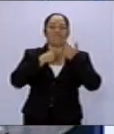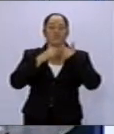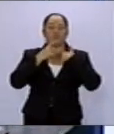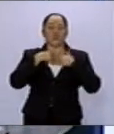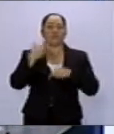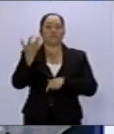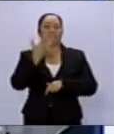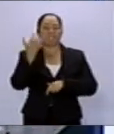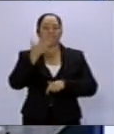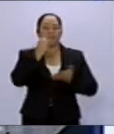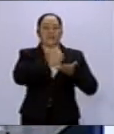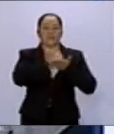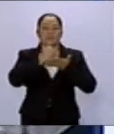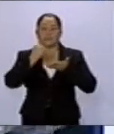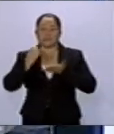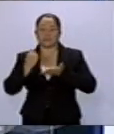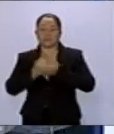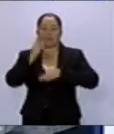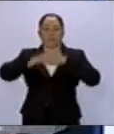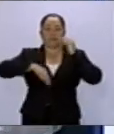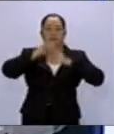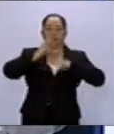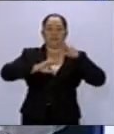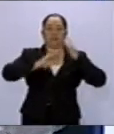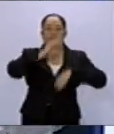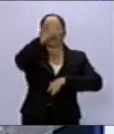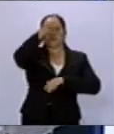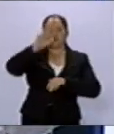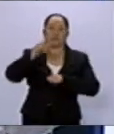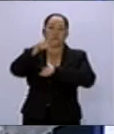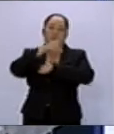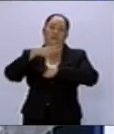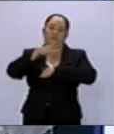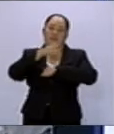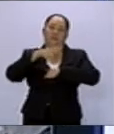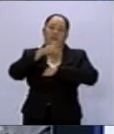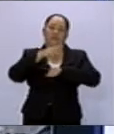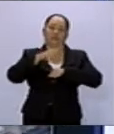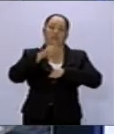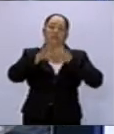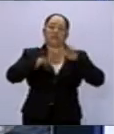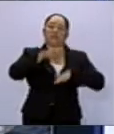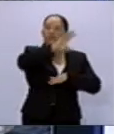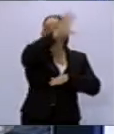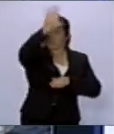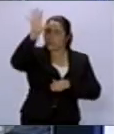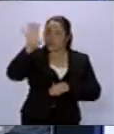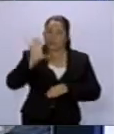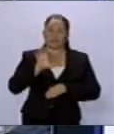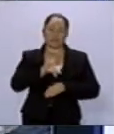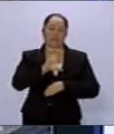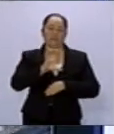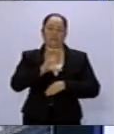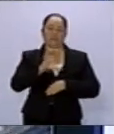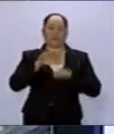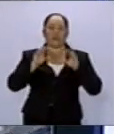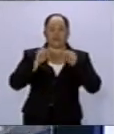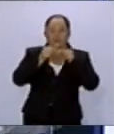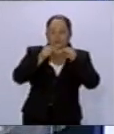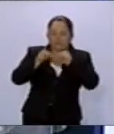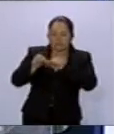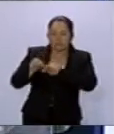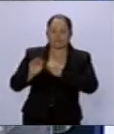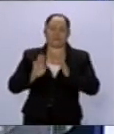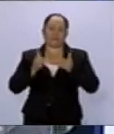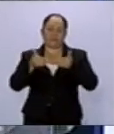estrangeiros e fazê-los dessa forma em determinadas regiões e faixas do seu território E essa qualidade do